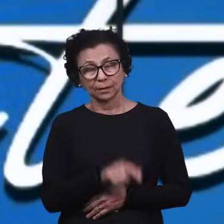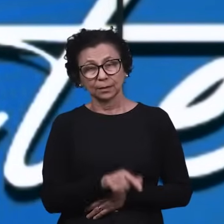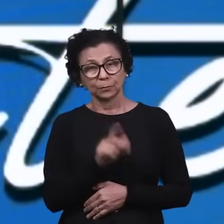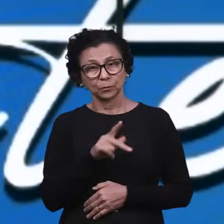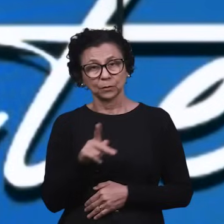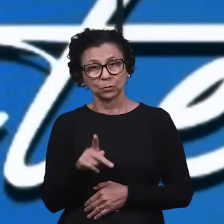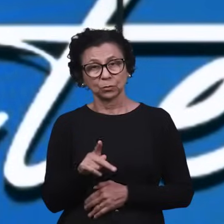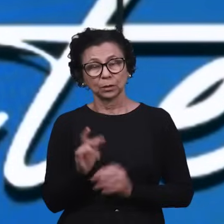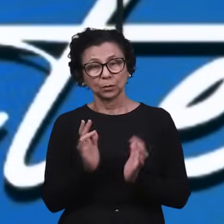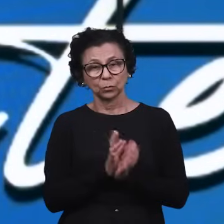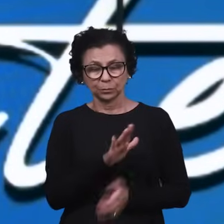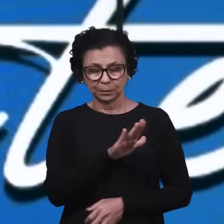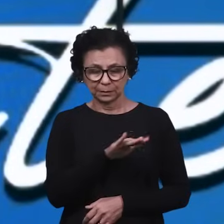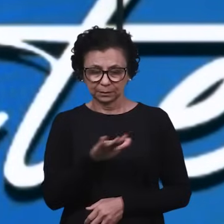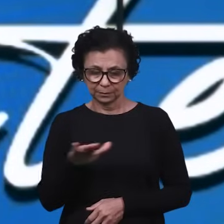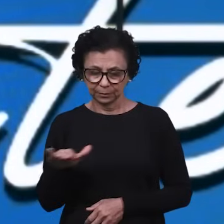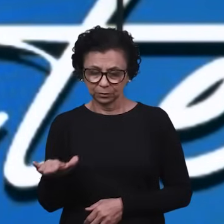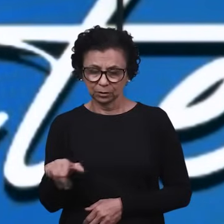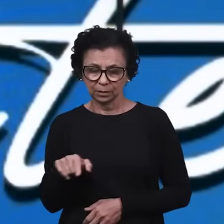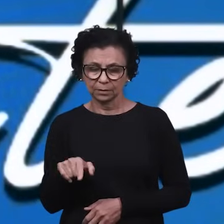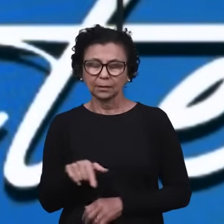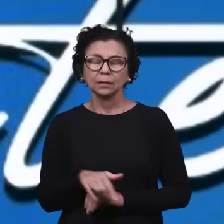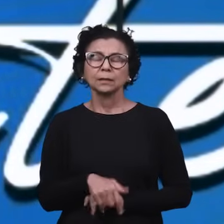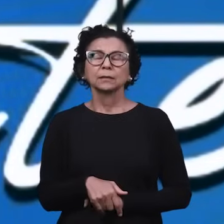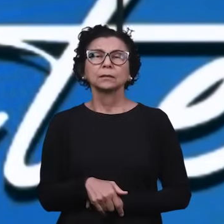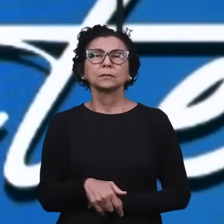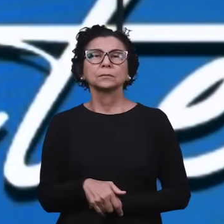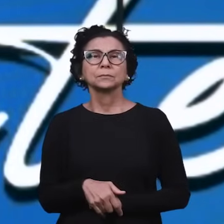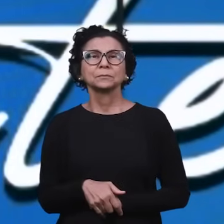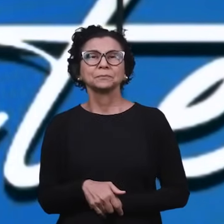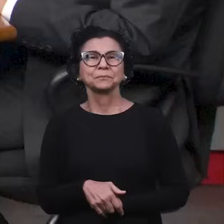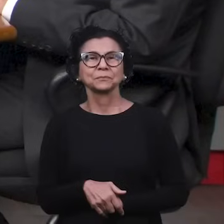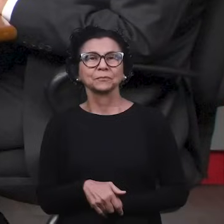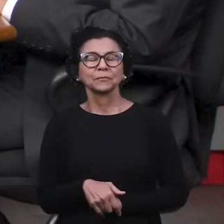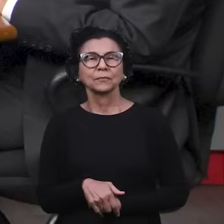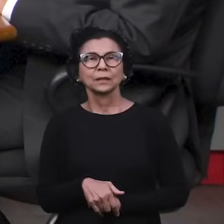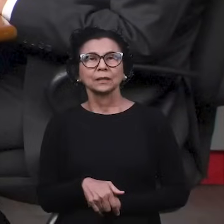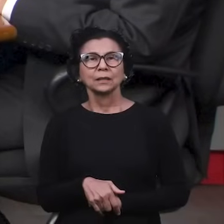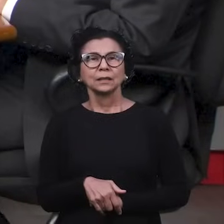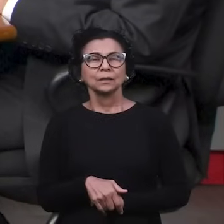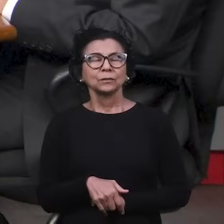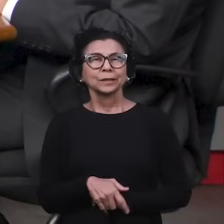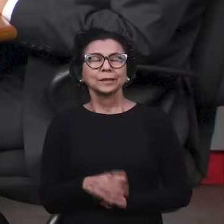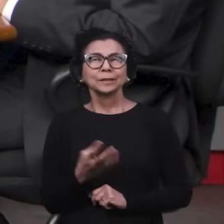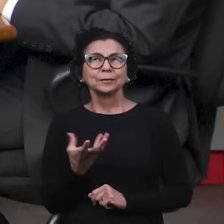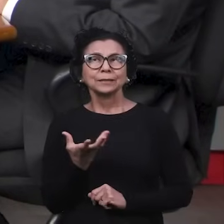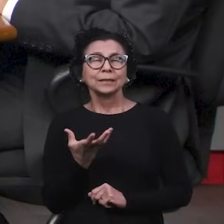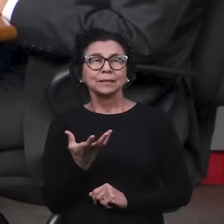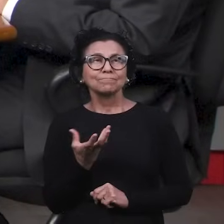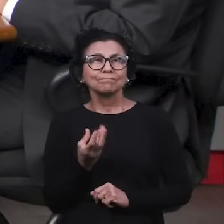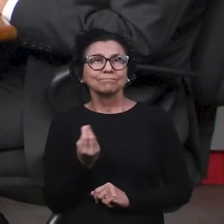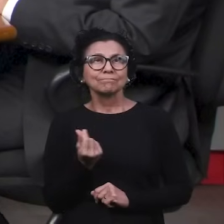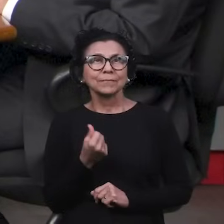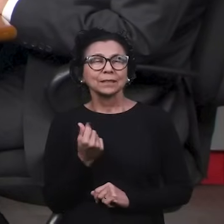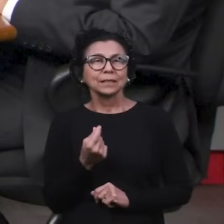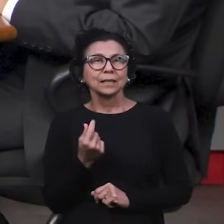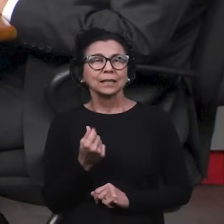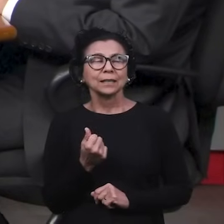que espera de uma professora, da sua professora? Eliane, poderia nos falar um pouco sobre isso? Sim,